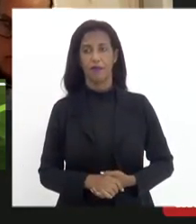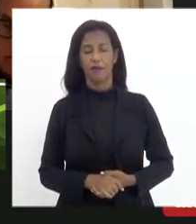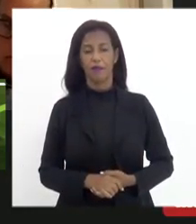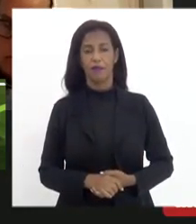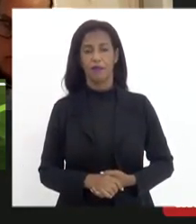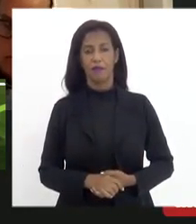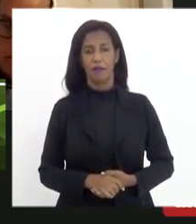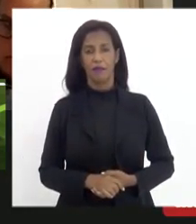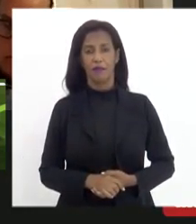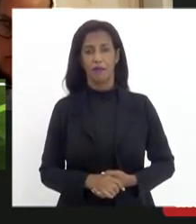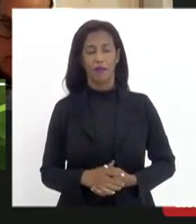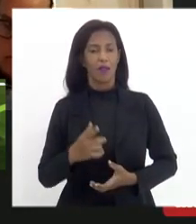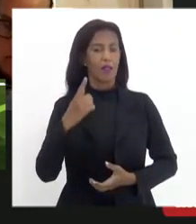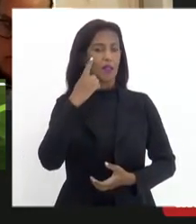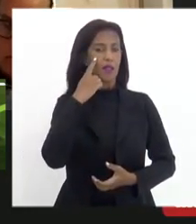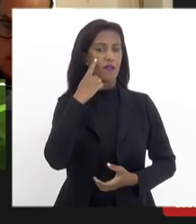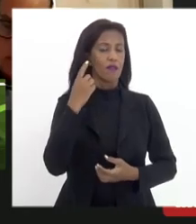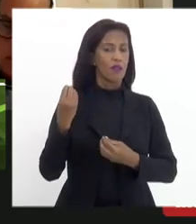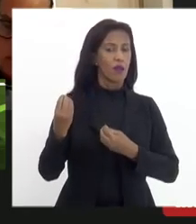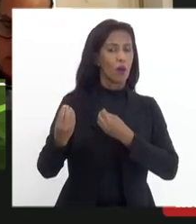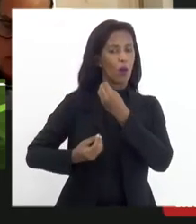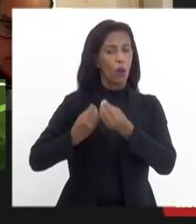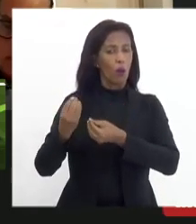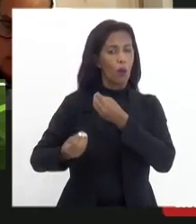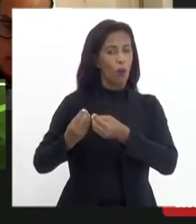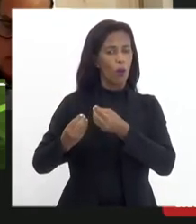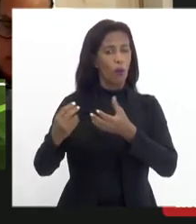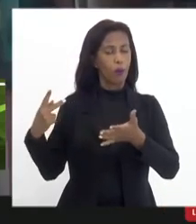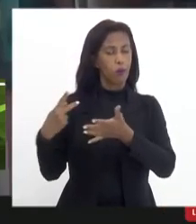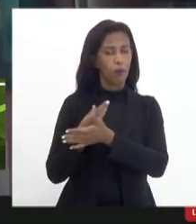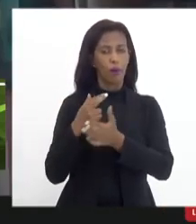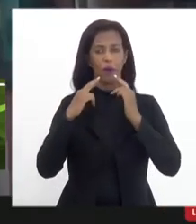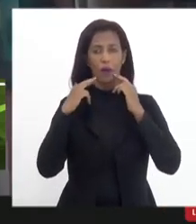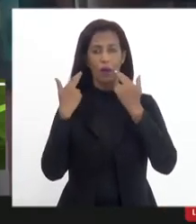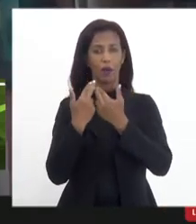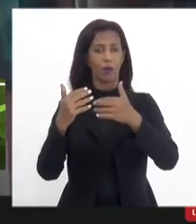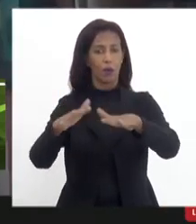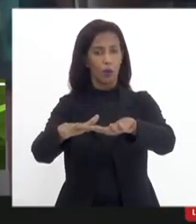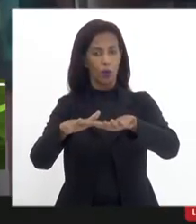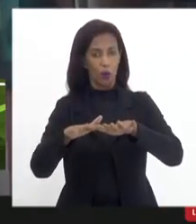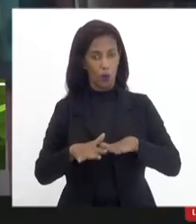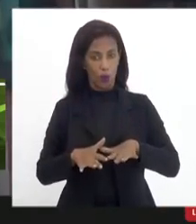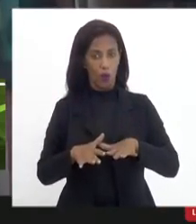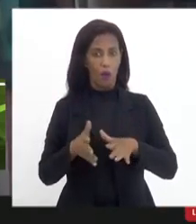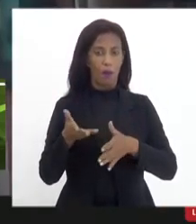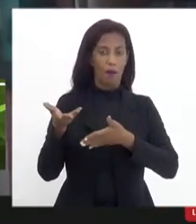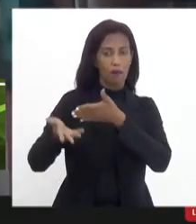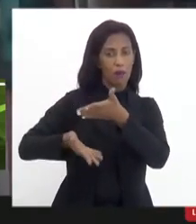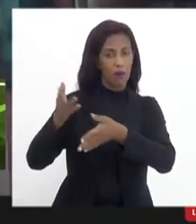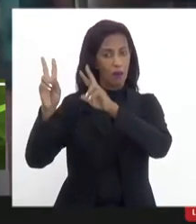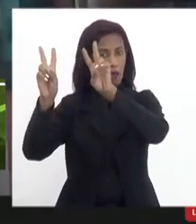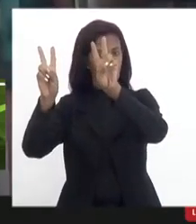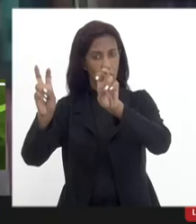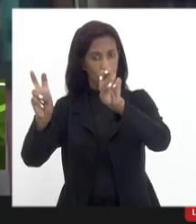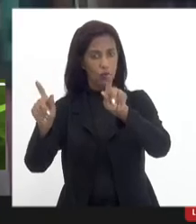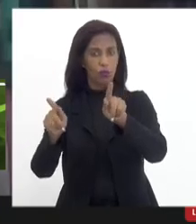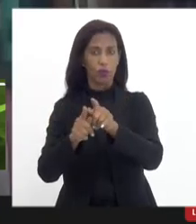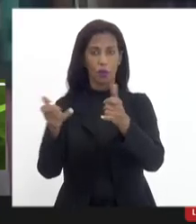tentar realizar uma audiência pública para tratar do assunto e ouvir exatamente